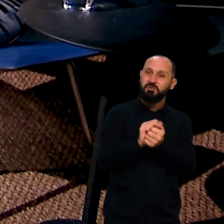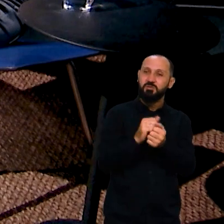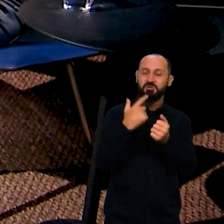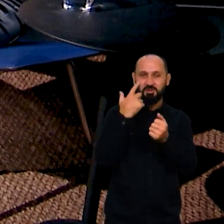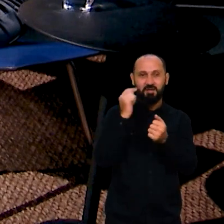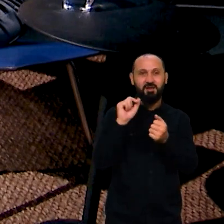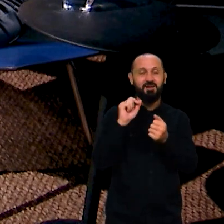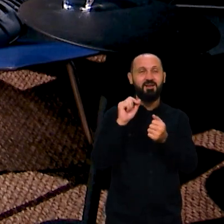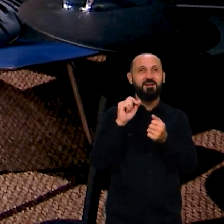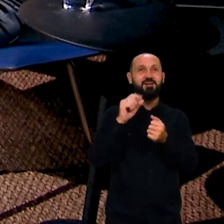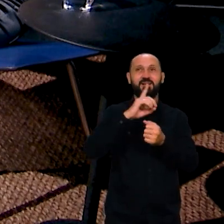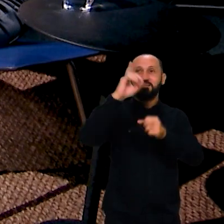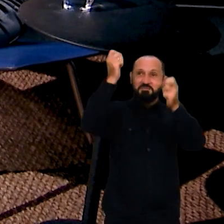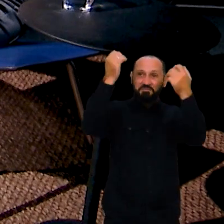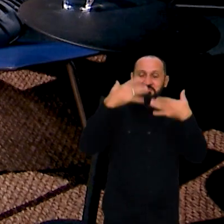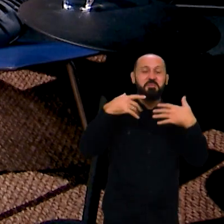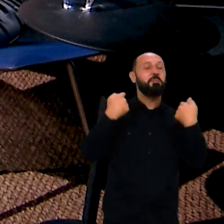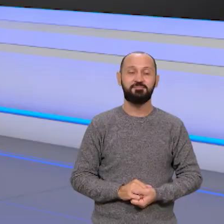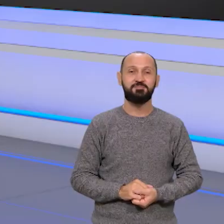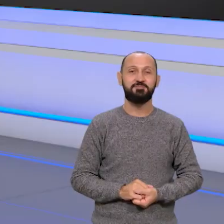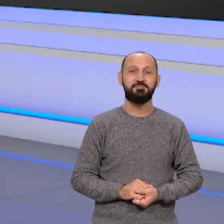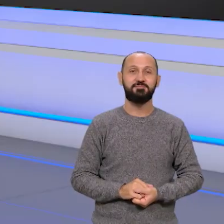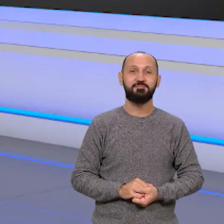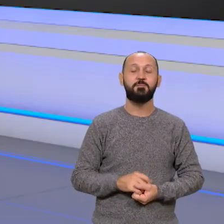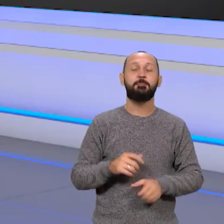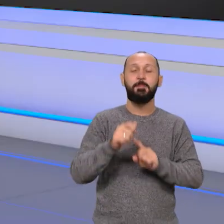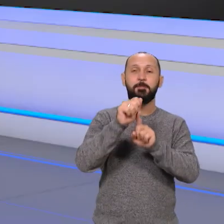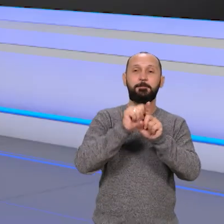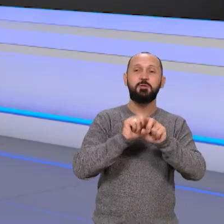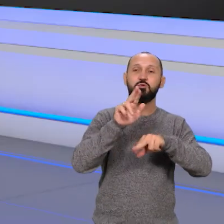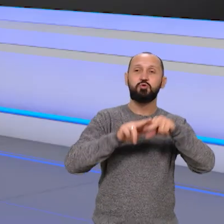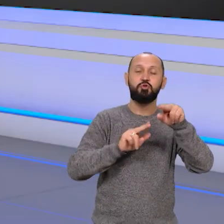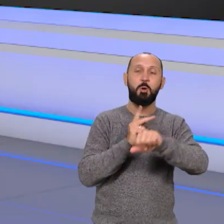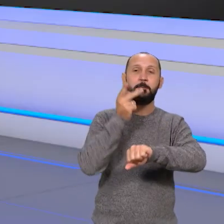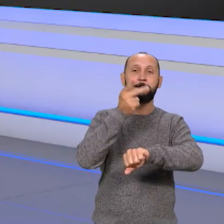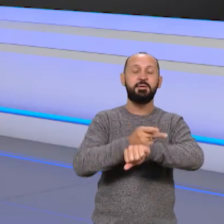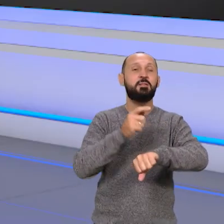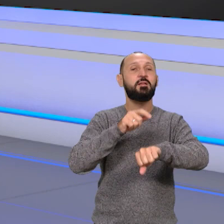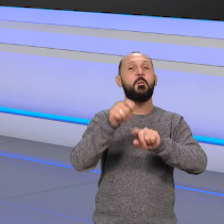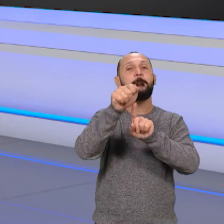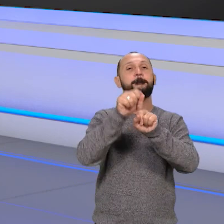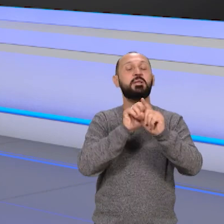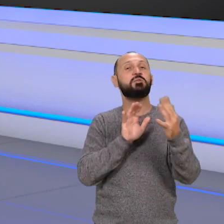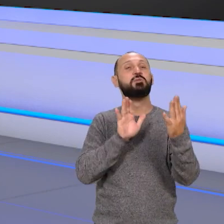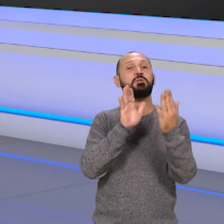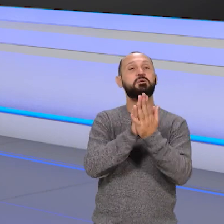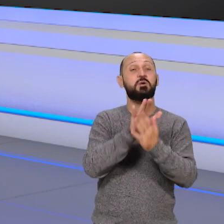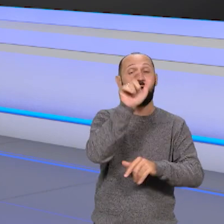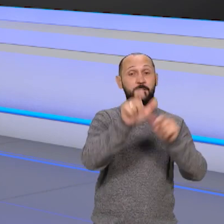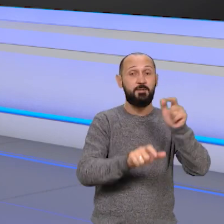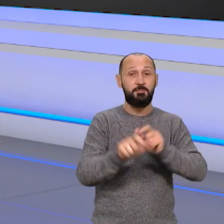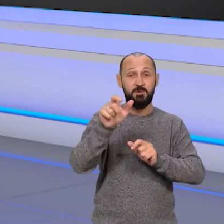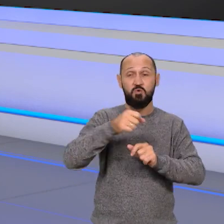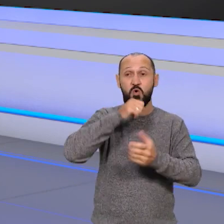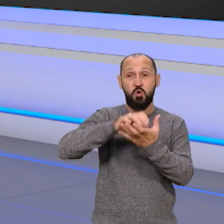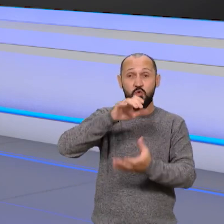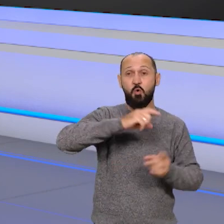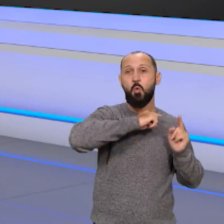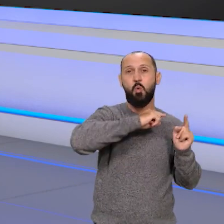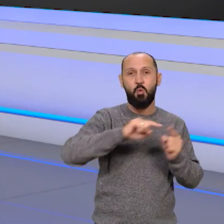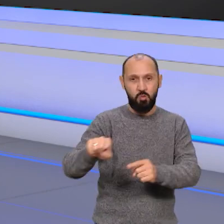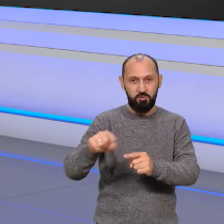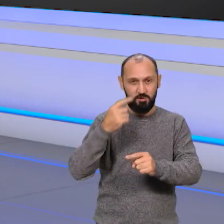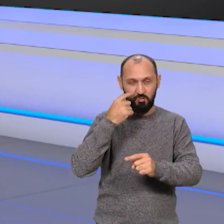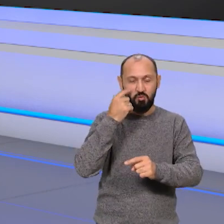daquilo, assim. É uma coisa divina que a gente precisava desse momento. Junho Prata é o mês de enfrentamento à violência contra a pessoa